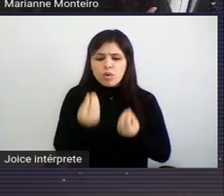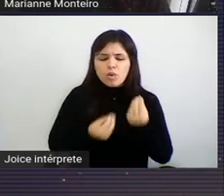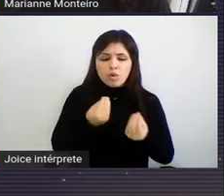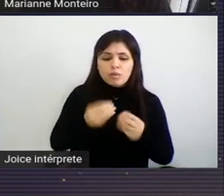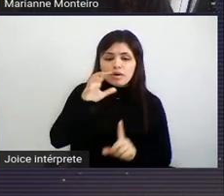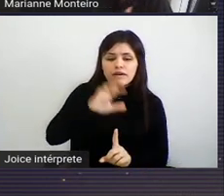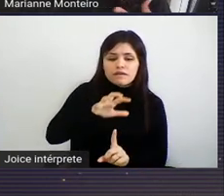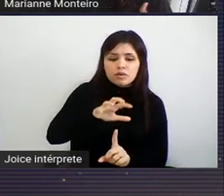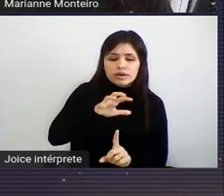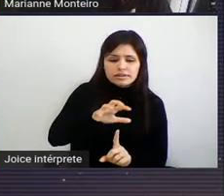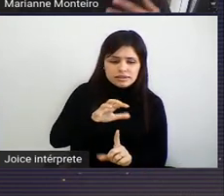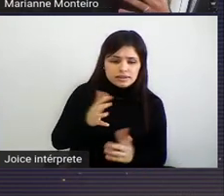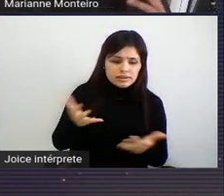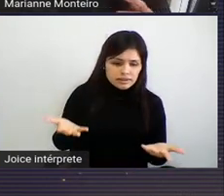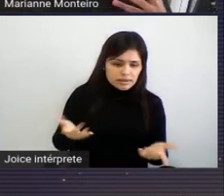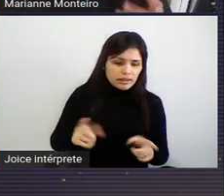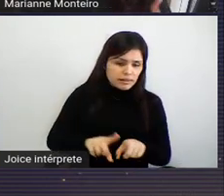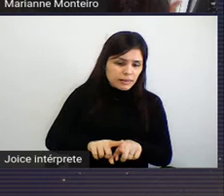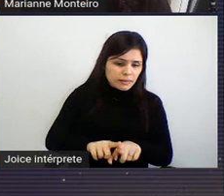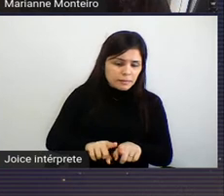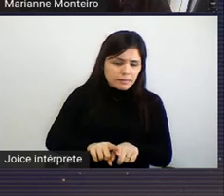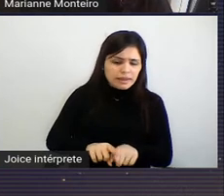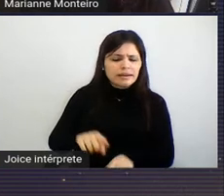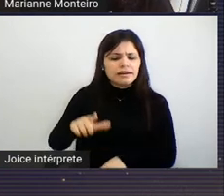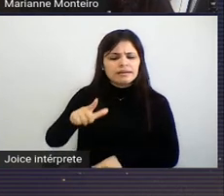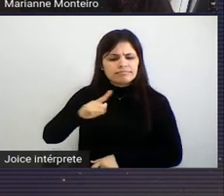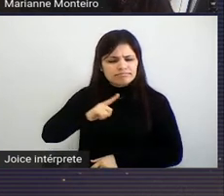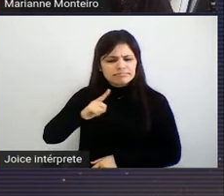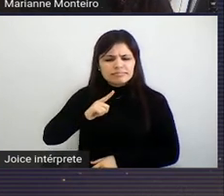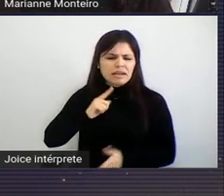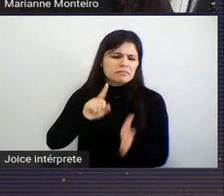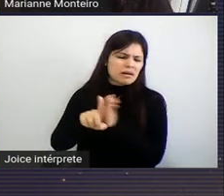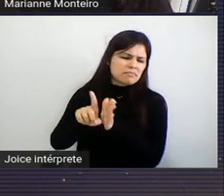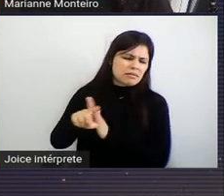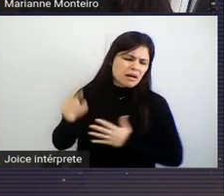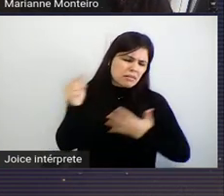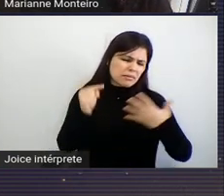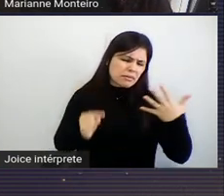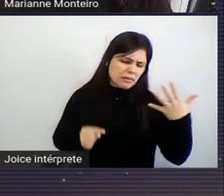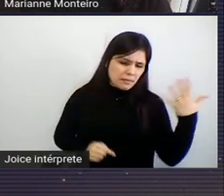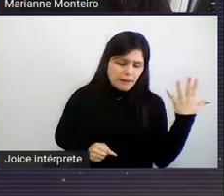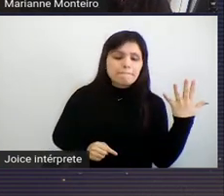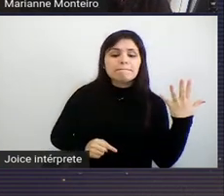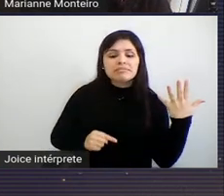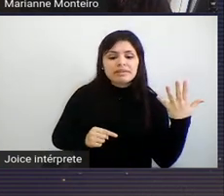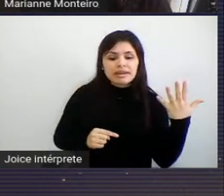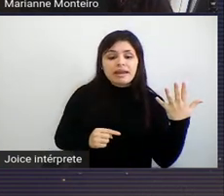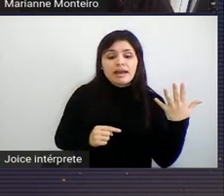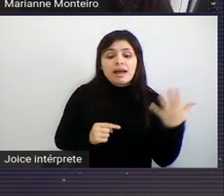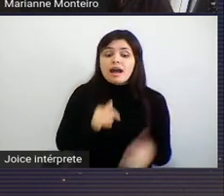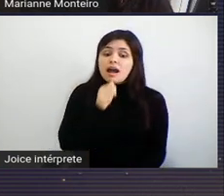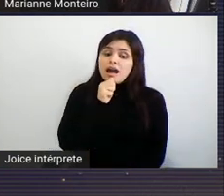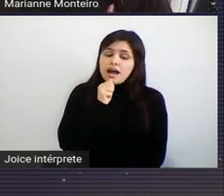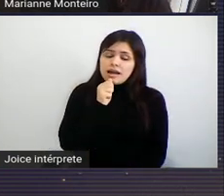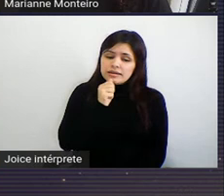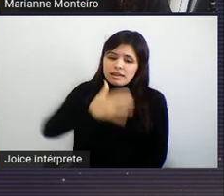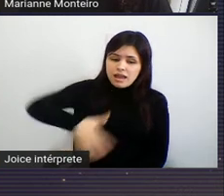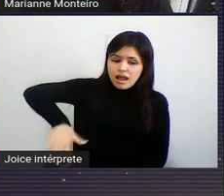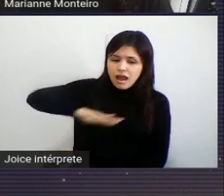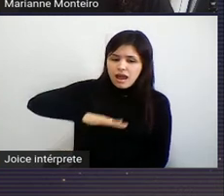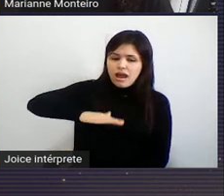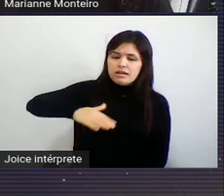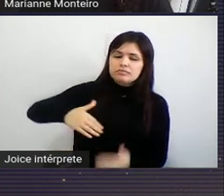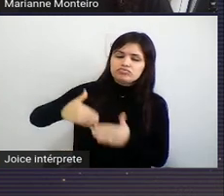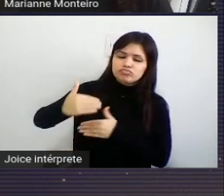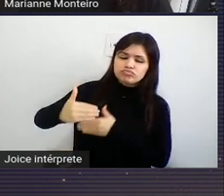influenciam o que é aprendido. Enfim, existem várias perguntas. Isso é um campo também bastante crescente e bastante importante para pensar no